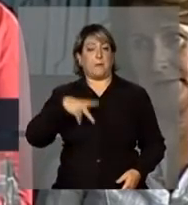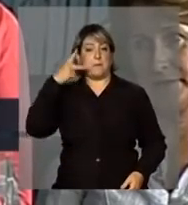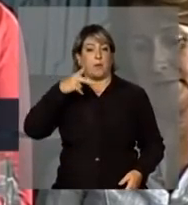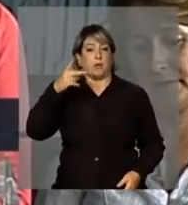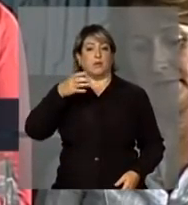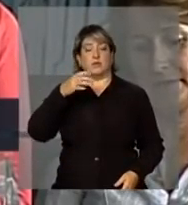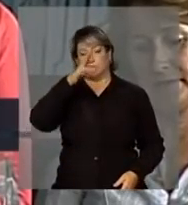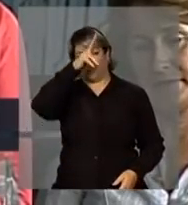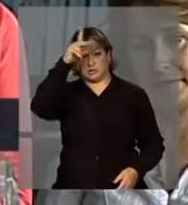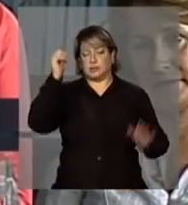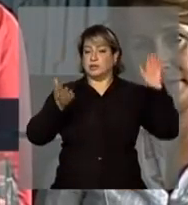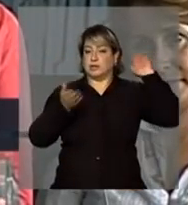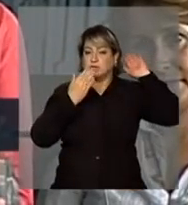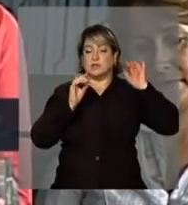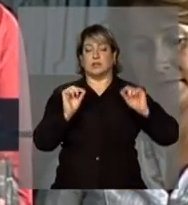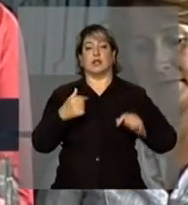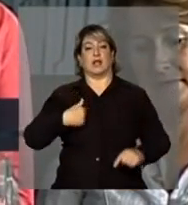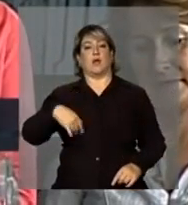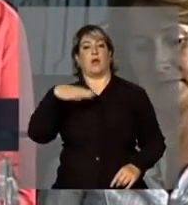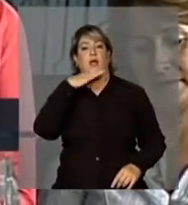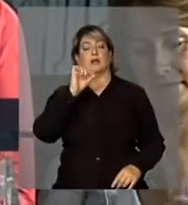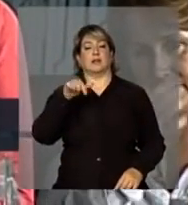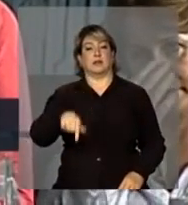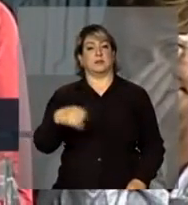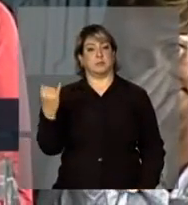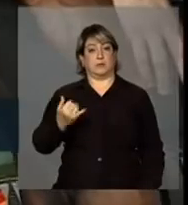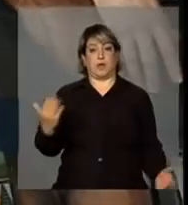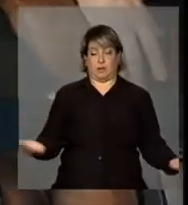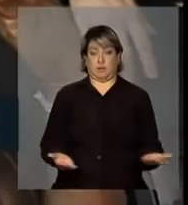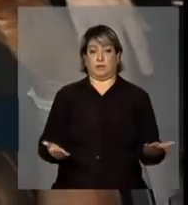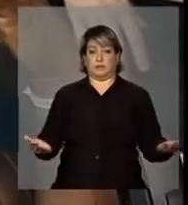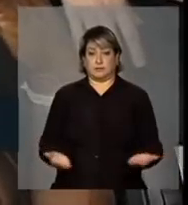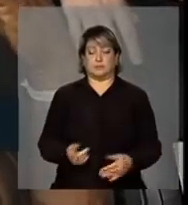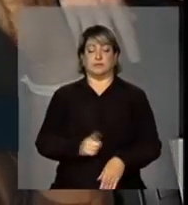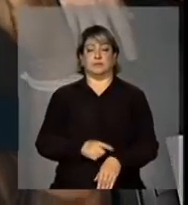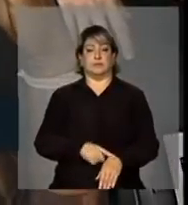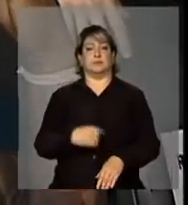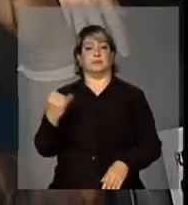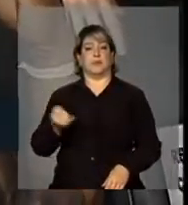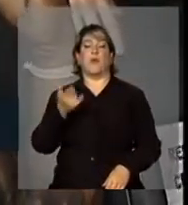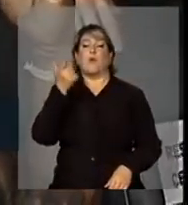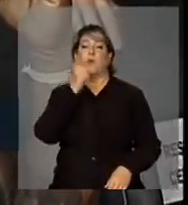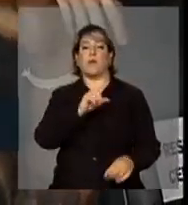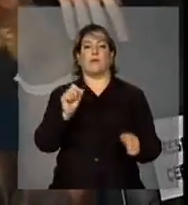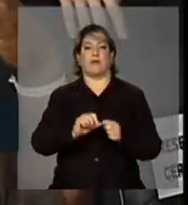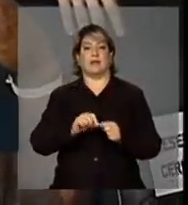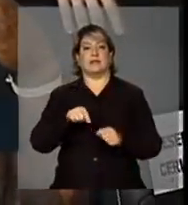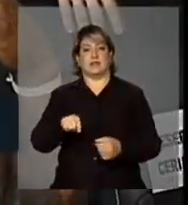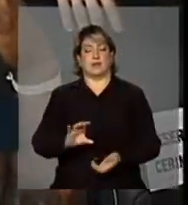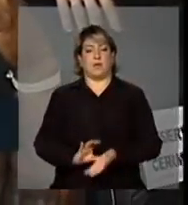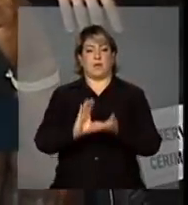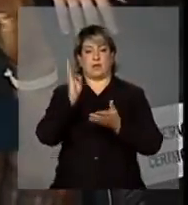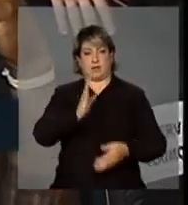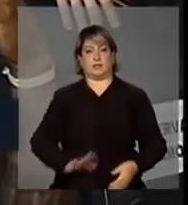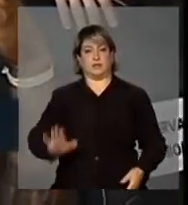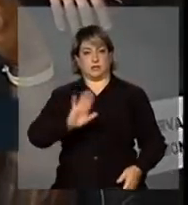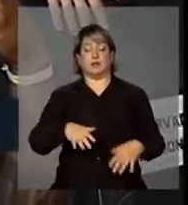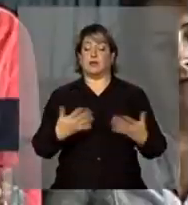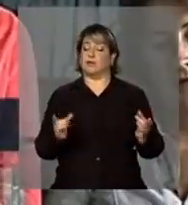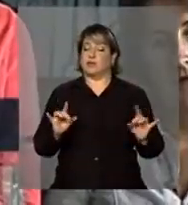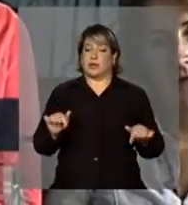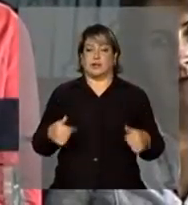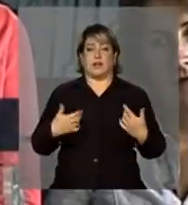Políticas Indigenistas, que eu acho que está mais do que na hora da gente conseguir criar esse Conselho Nacional. Então, era